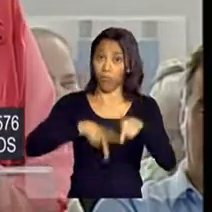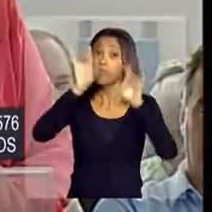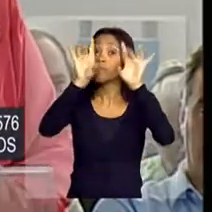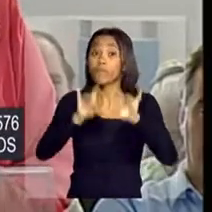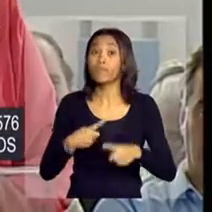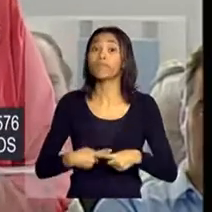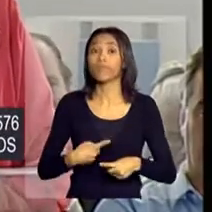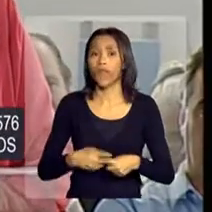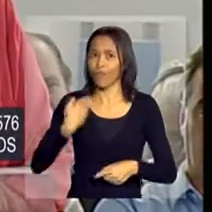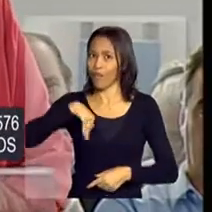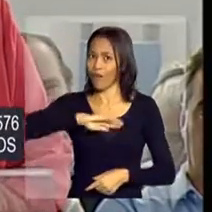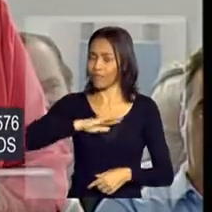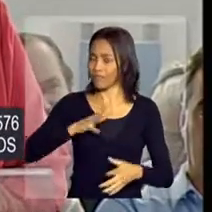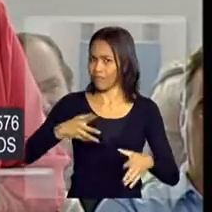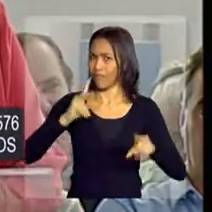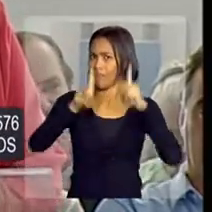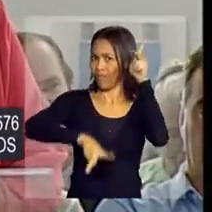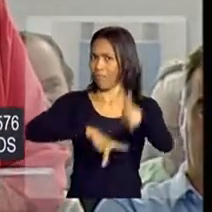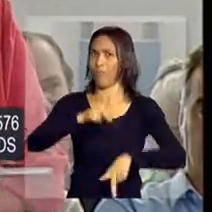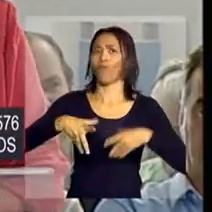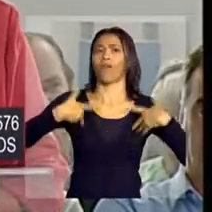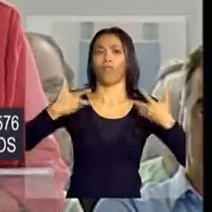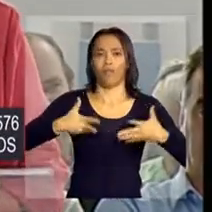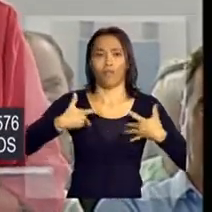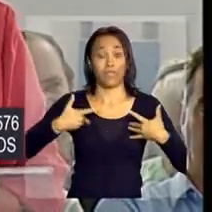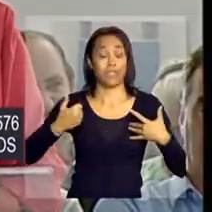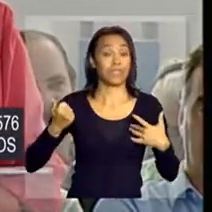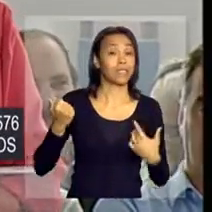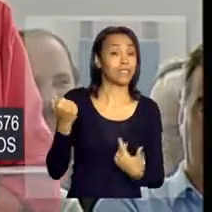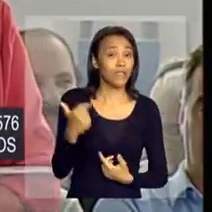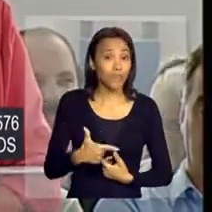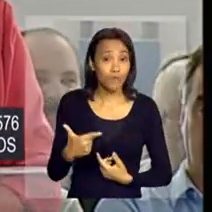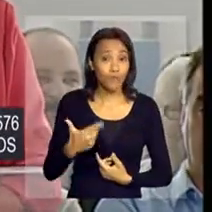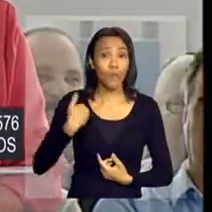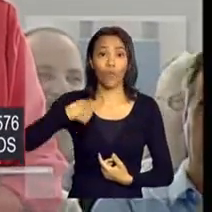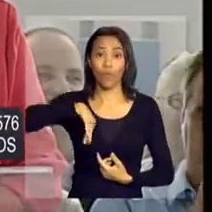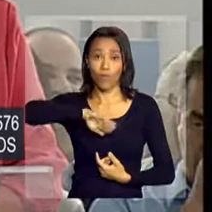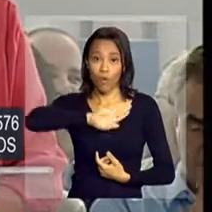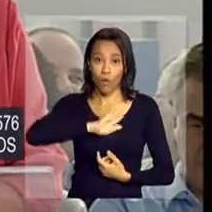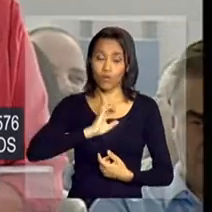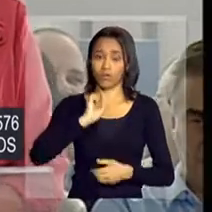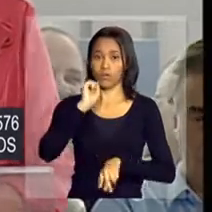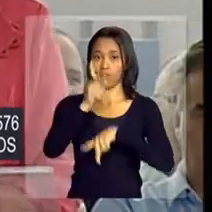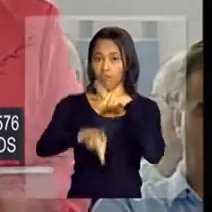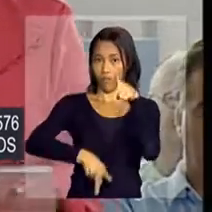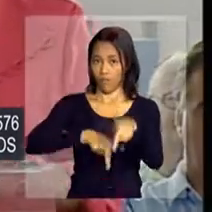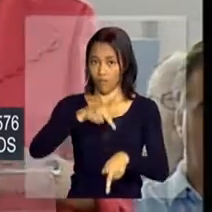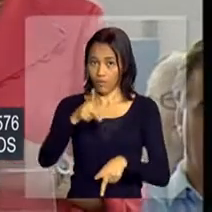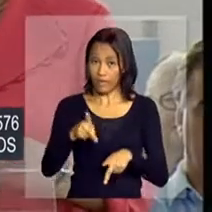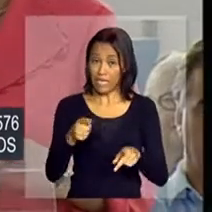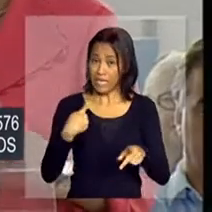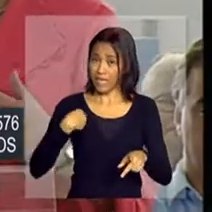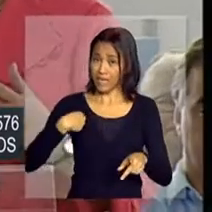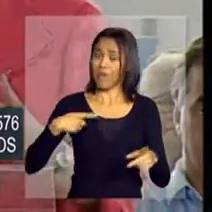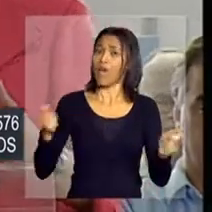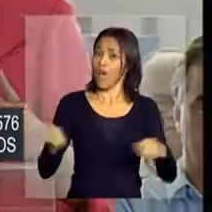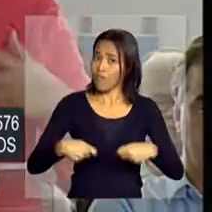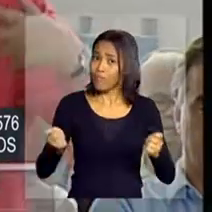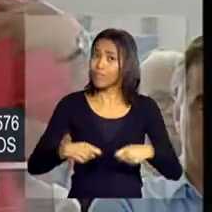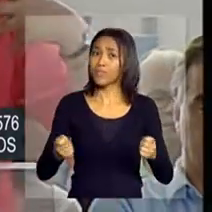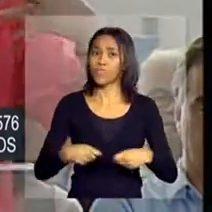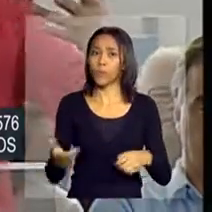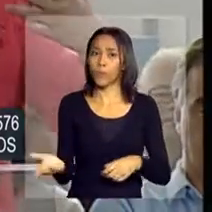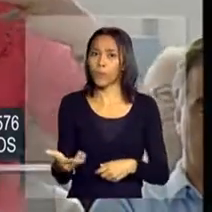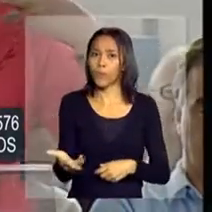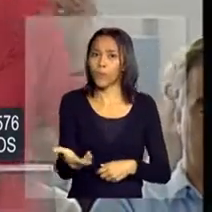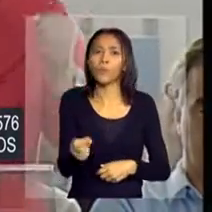Primeiro, porque nós somos um povo alegre. Segundo, que nós somos um povo que somos capazes imediatamente